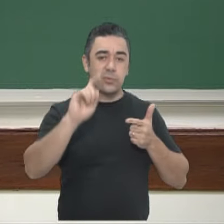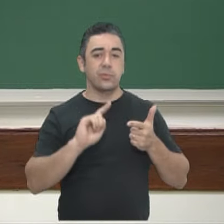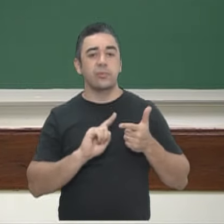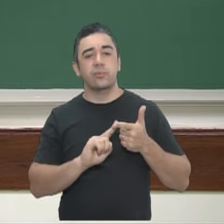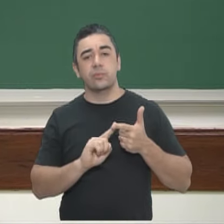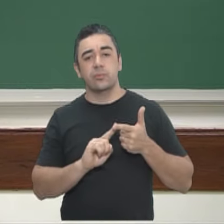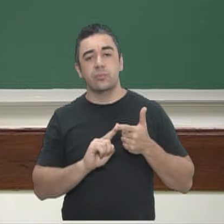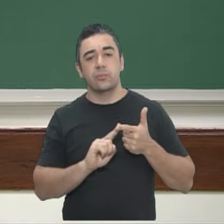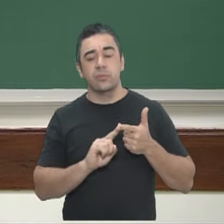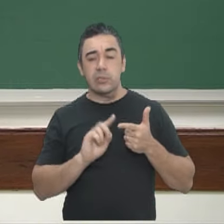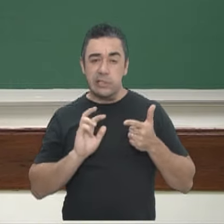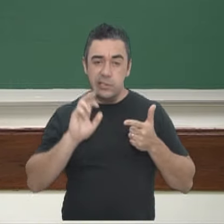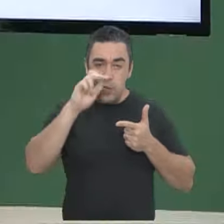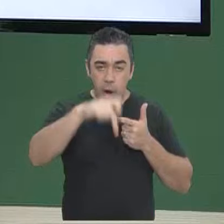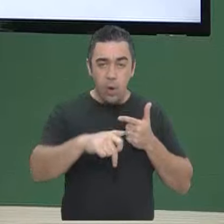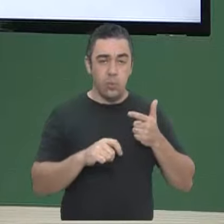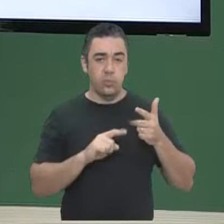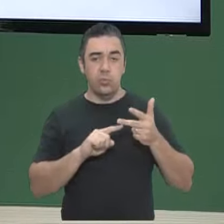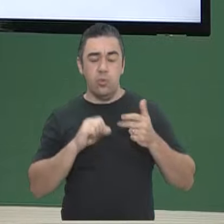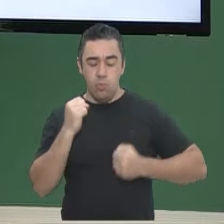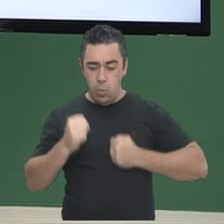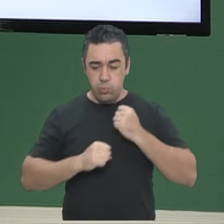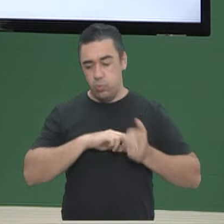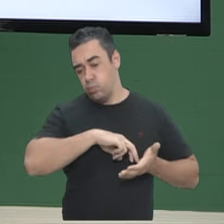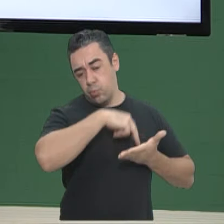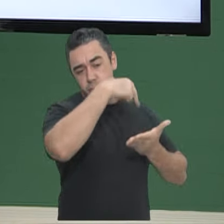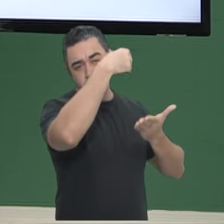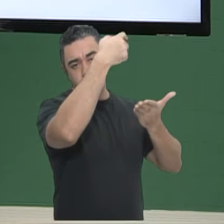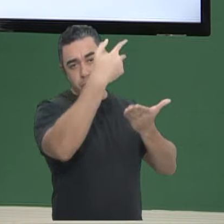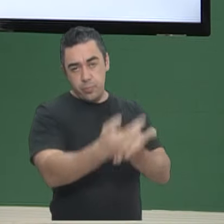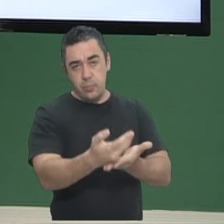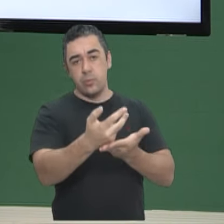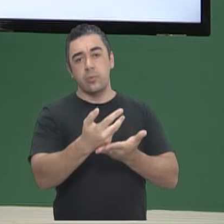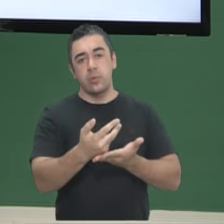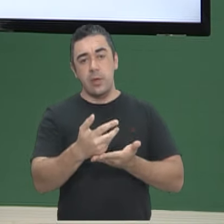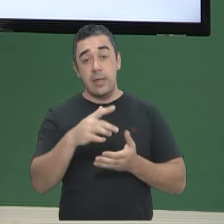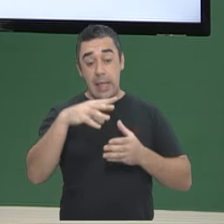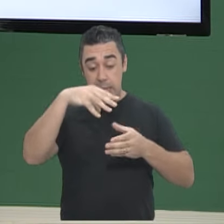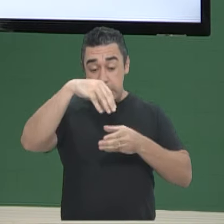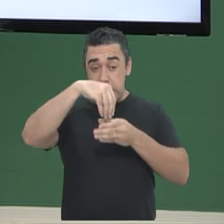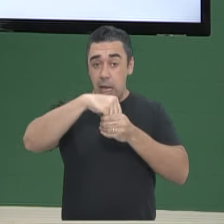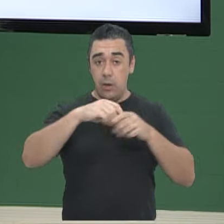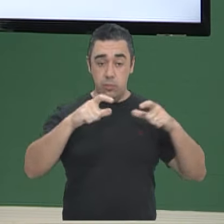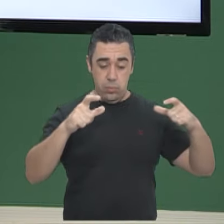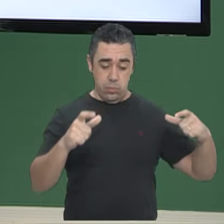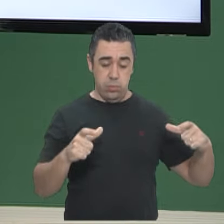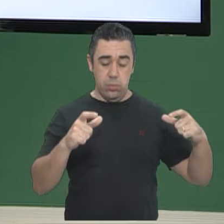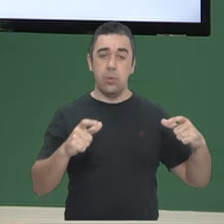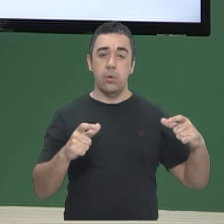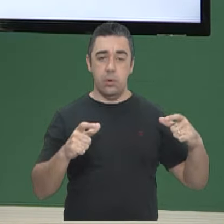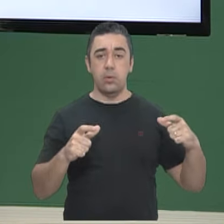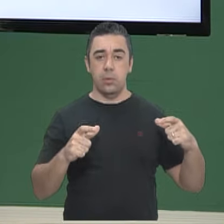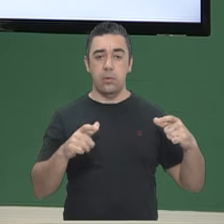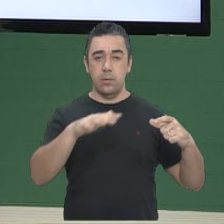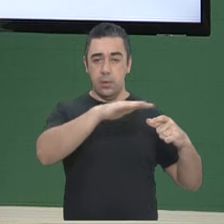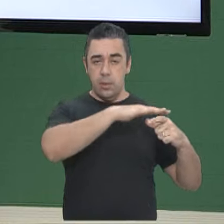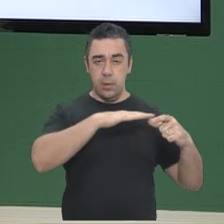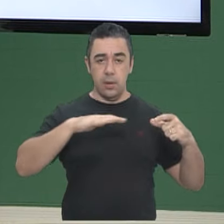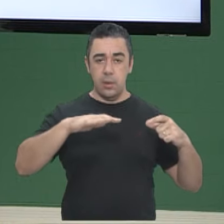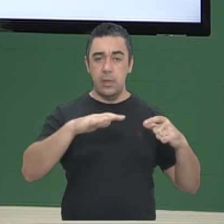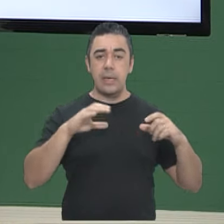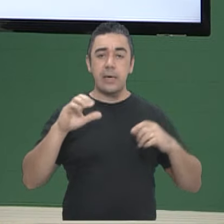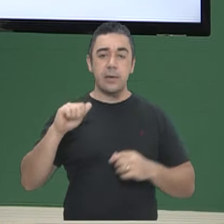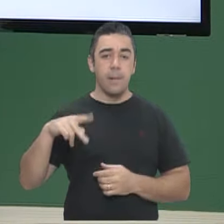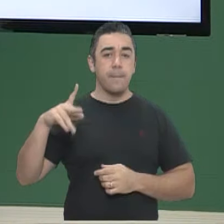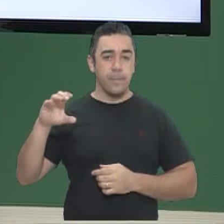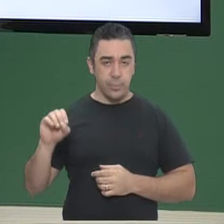arremesso, os saltos, os lançamentos, que ocorrem nessa área interna dessa pista. Dando